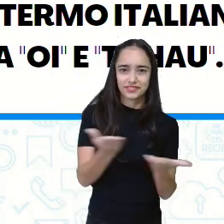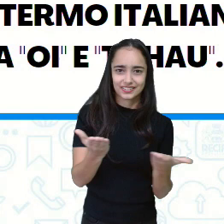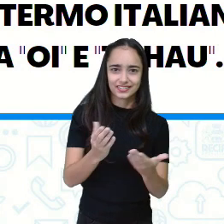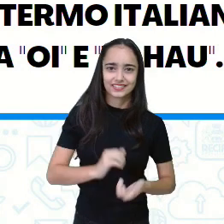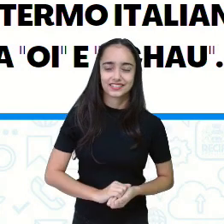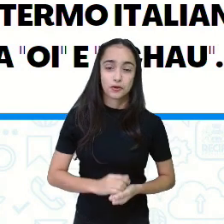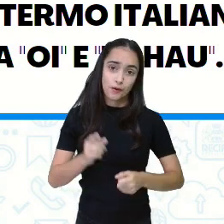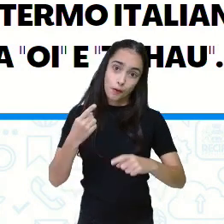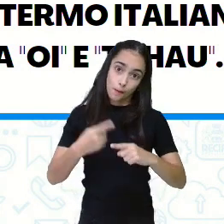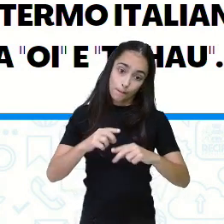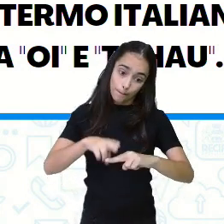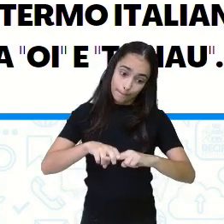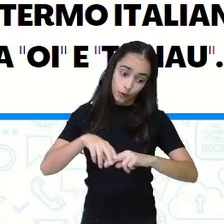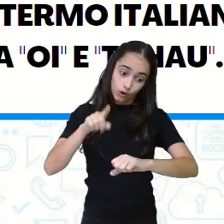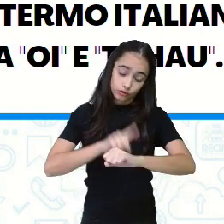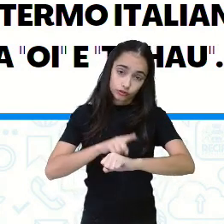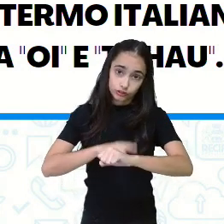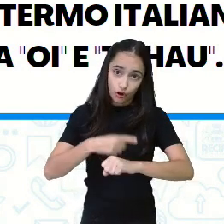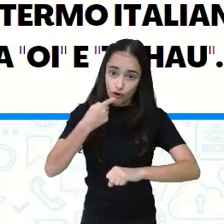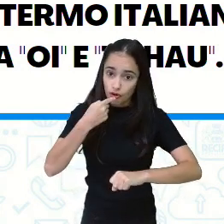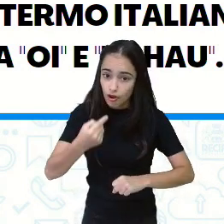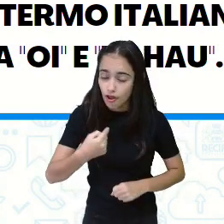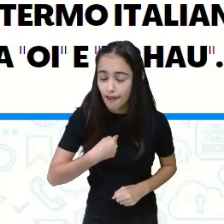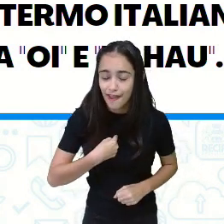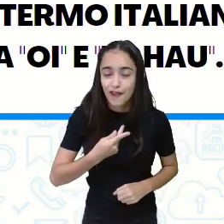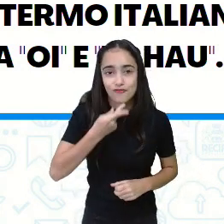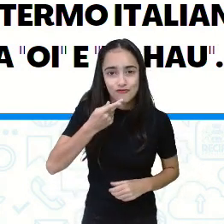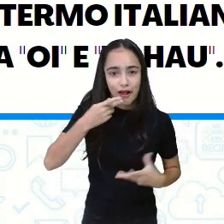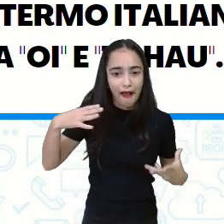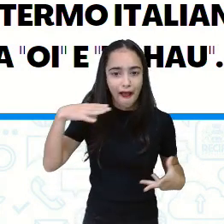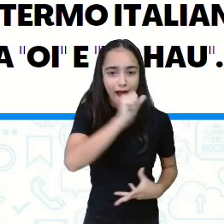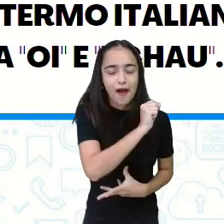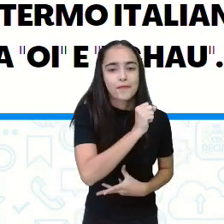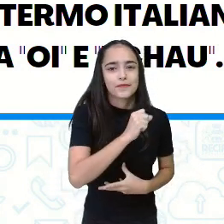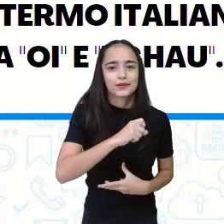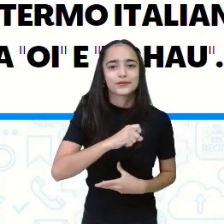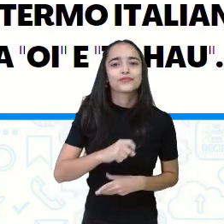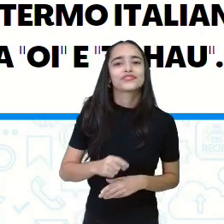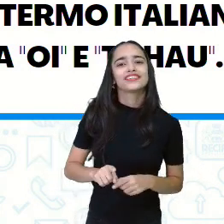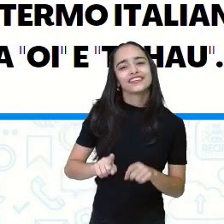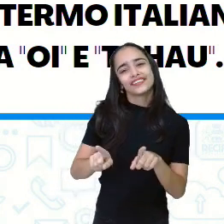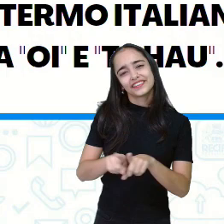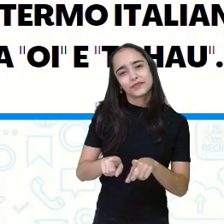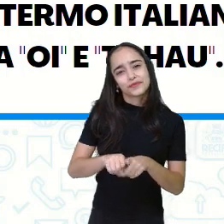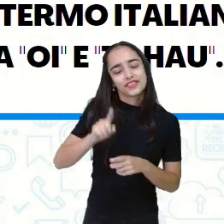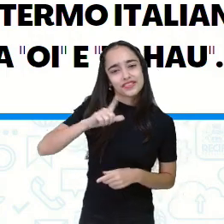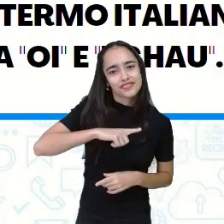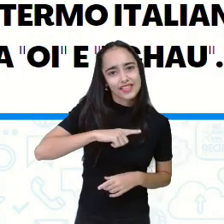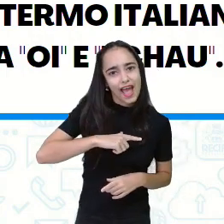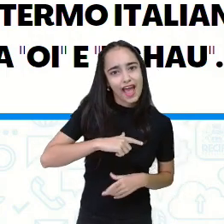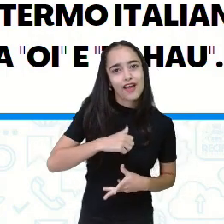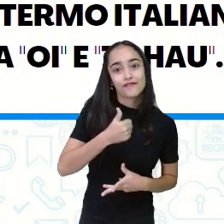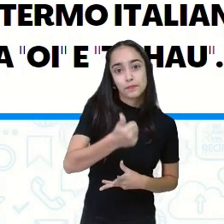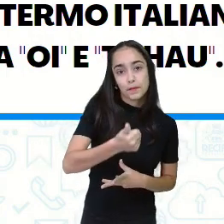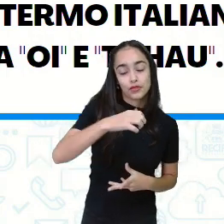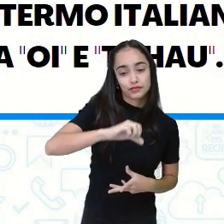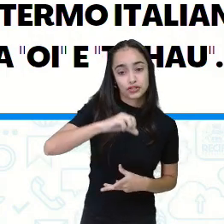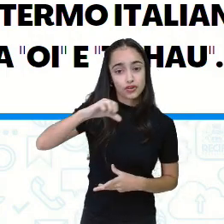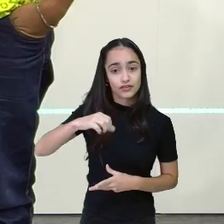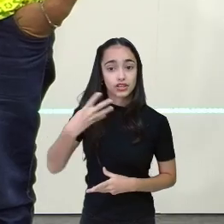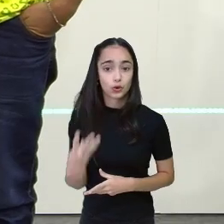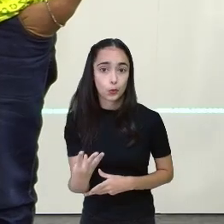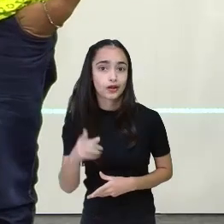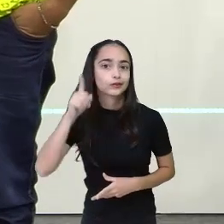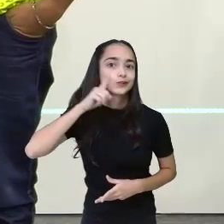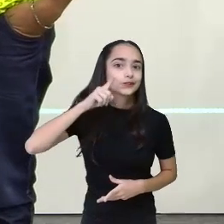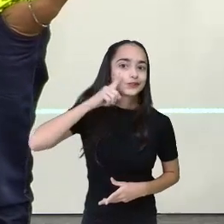professora, que aí foi a grande Copa que a gente esperou por tanto tempo, né? Que é a Copa de 1994, Copa dos Estados Unidos,